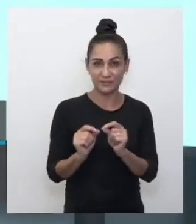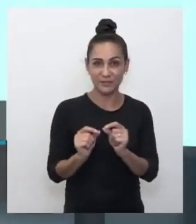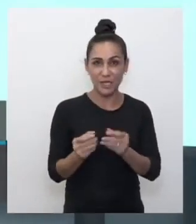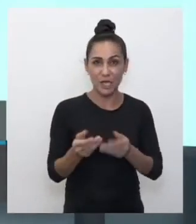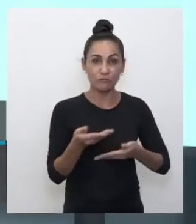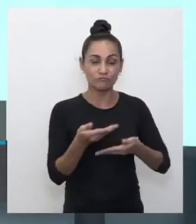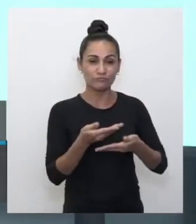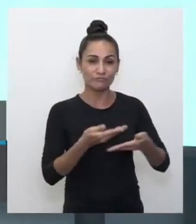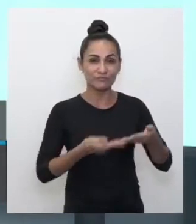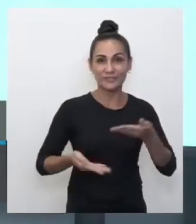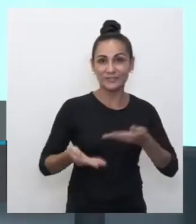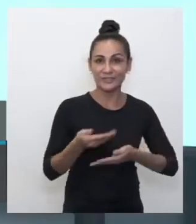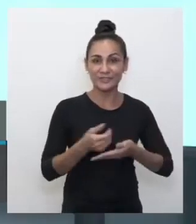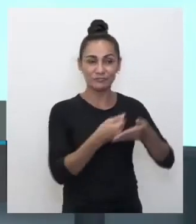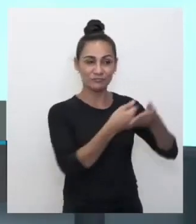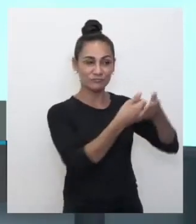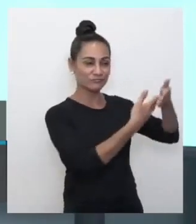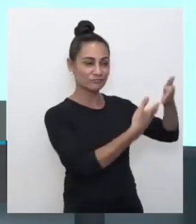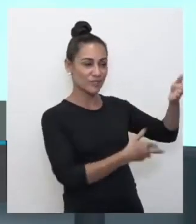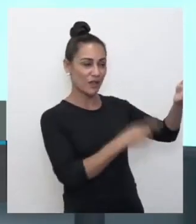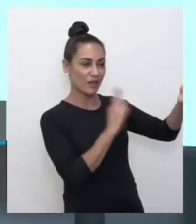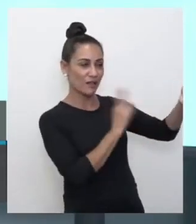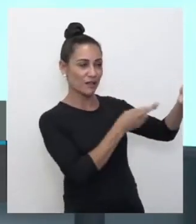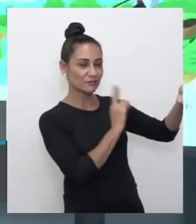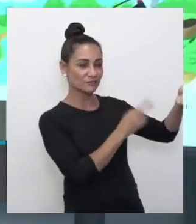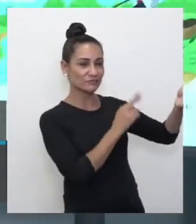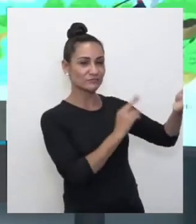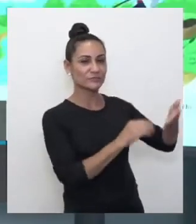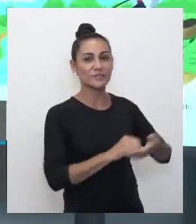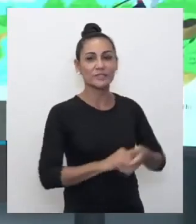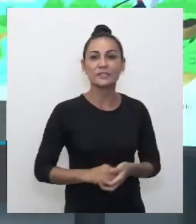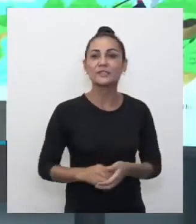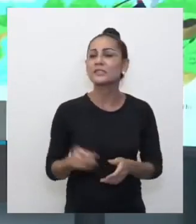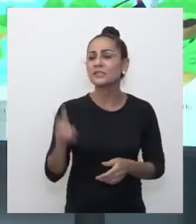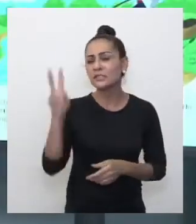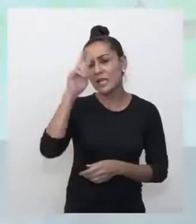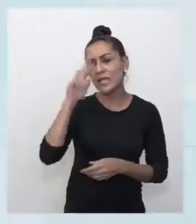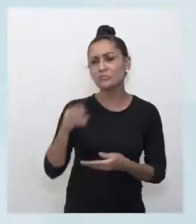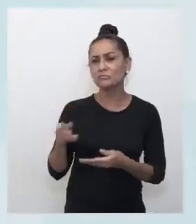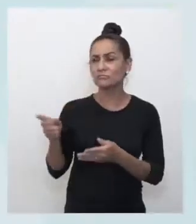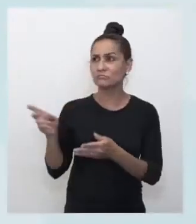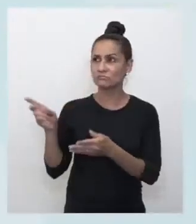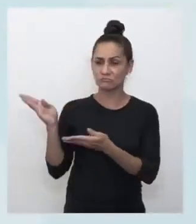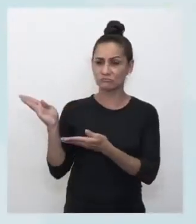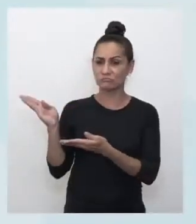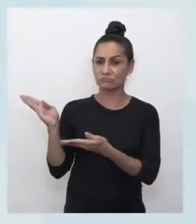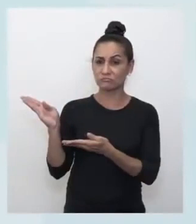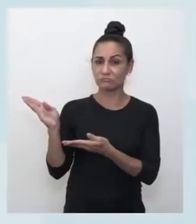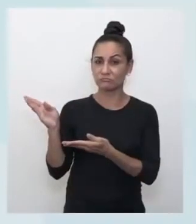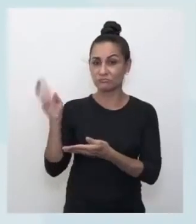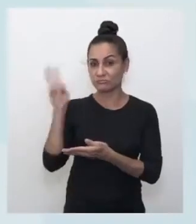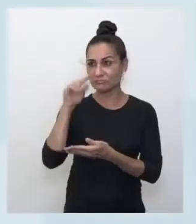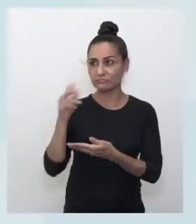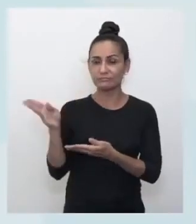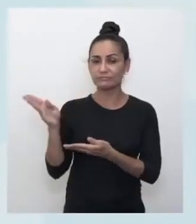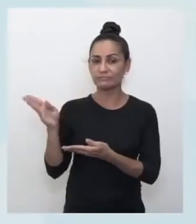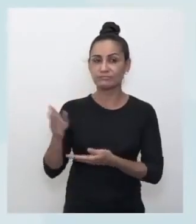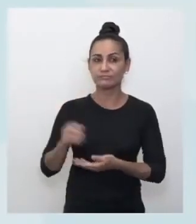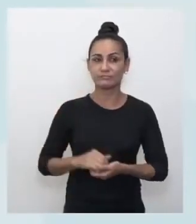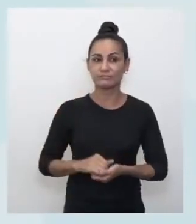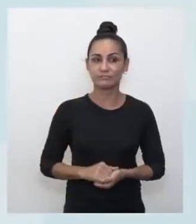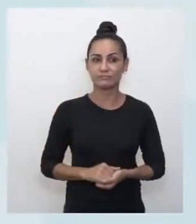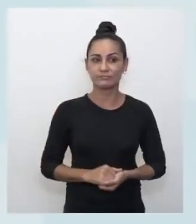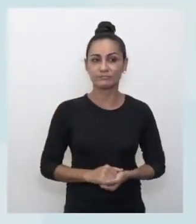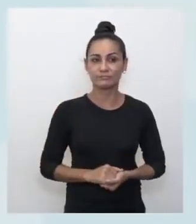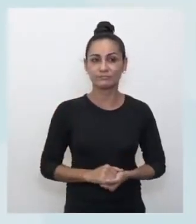interaçãozinha de vocês que tem a ver com o que nós vimos na aula passada. Vocês se lembram dessa imagem aí? Look at the picture. What